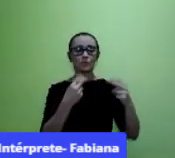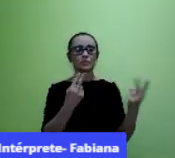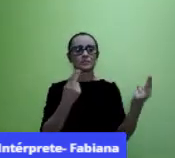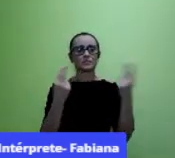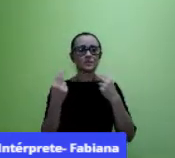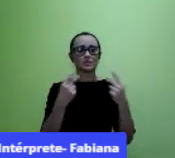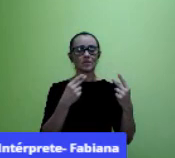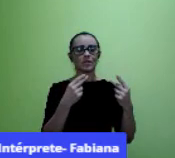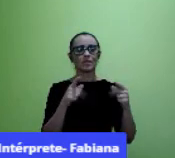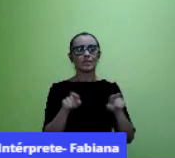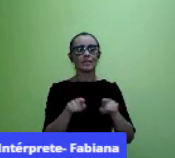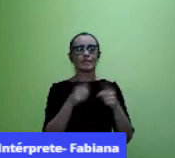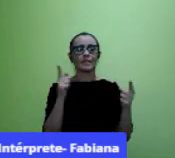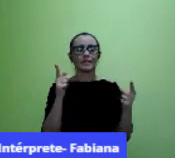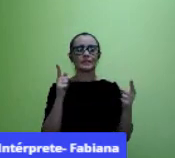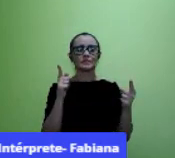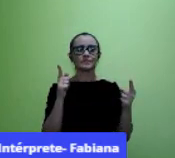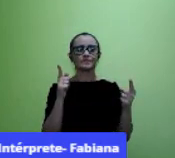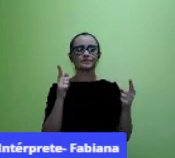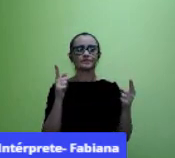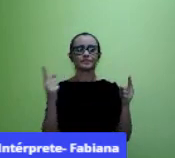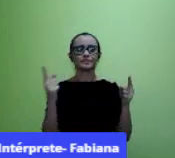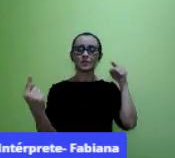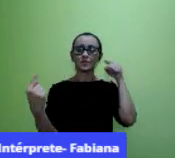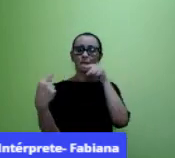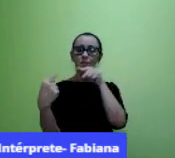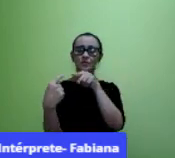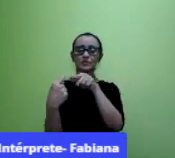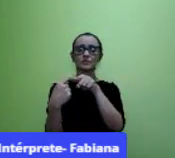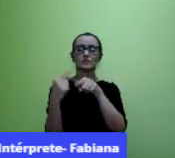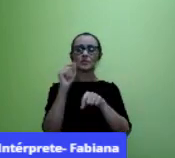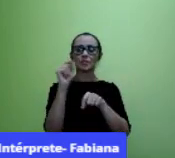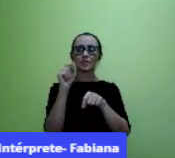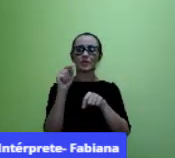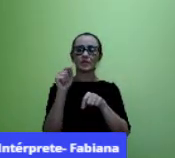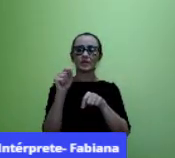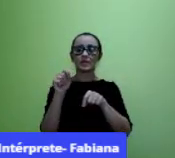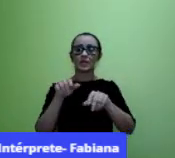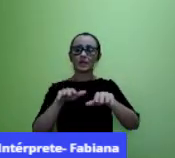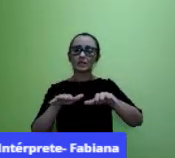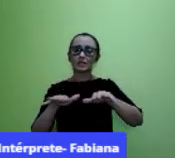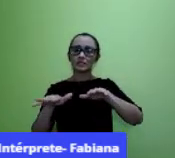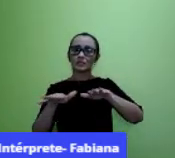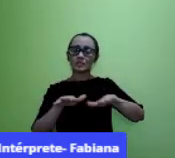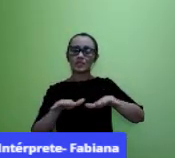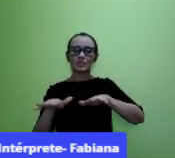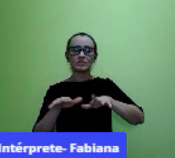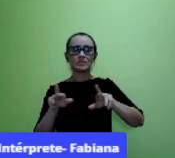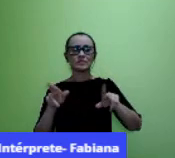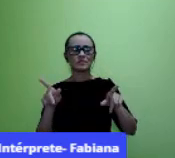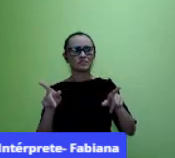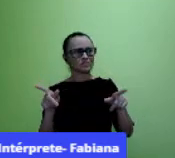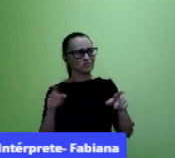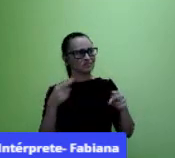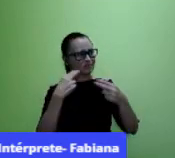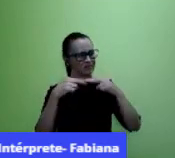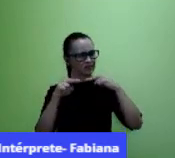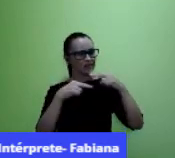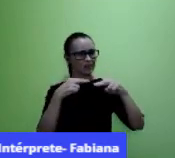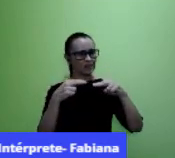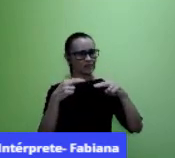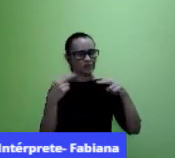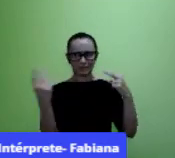o objetivo de trabalhar ritmo. Mas não é a mesma música, mas são